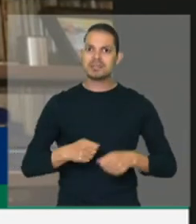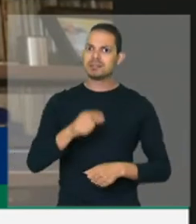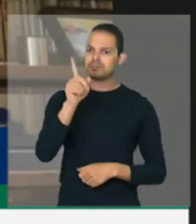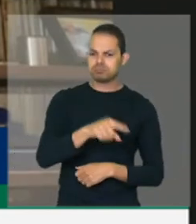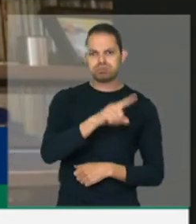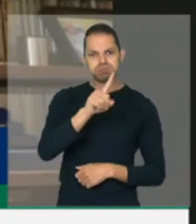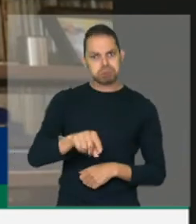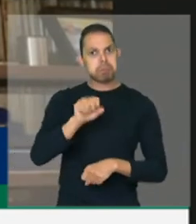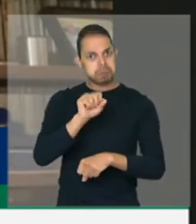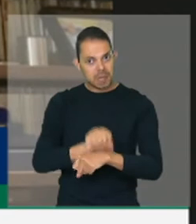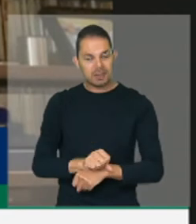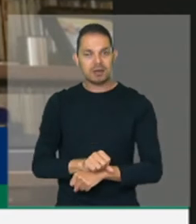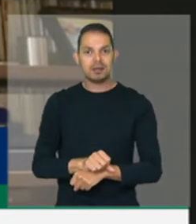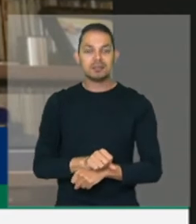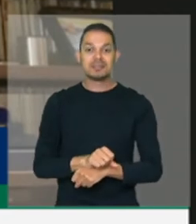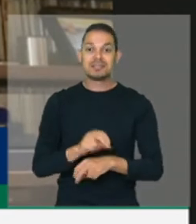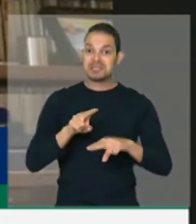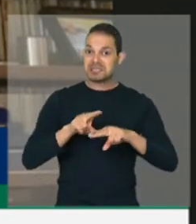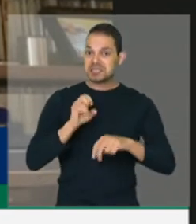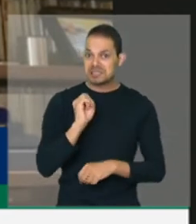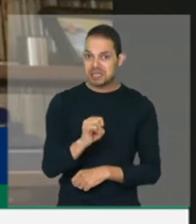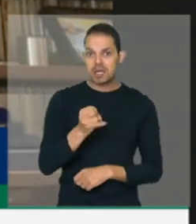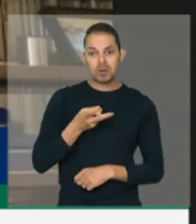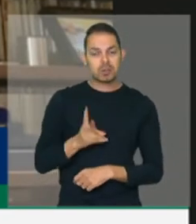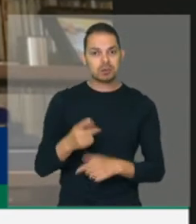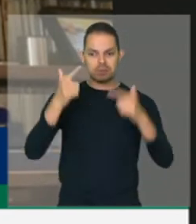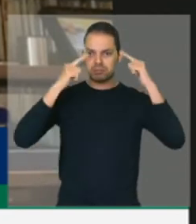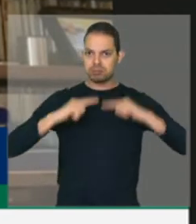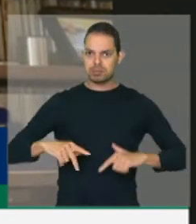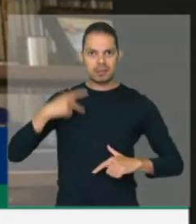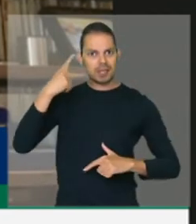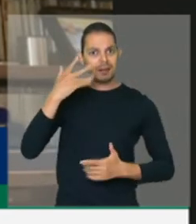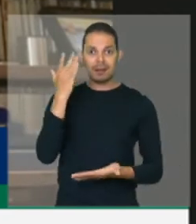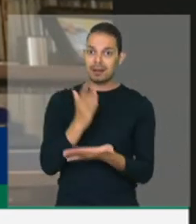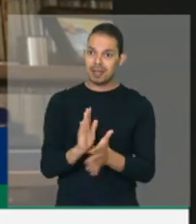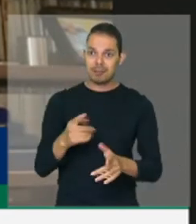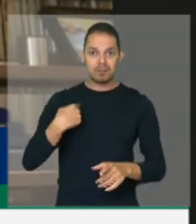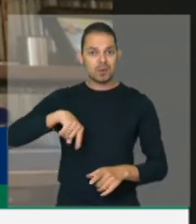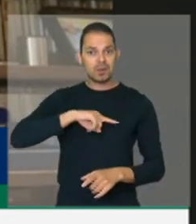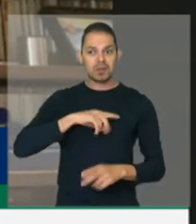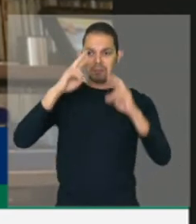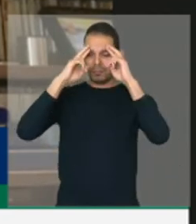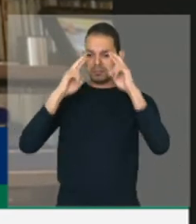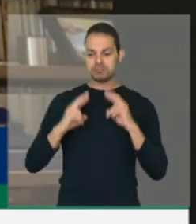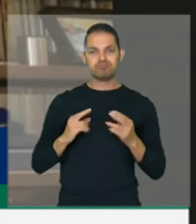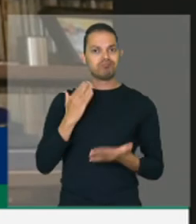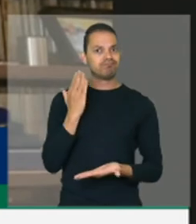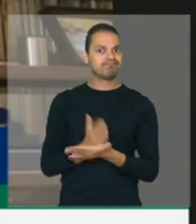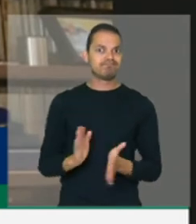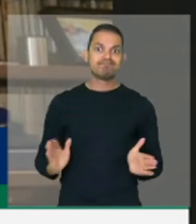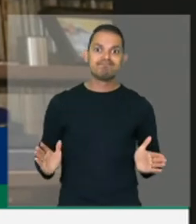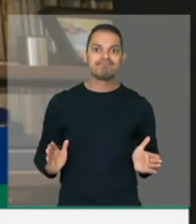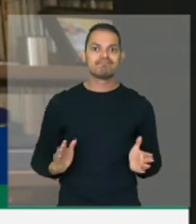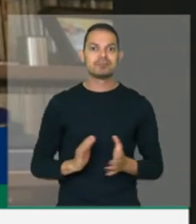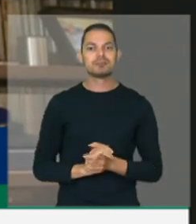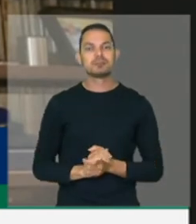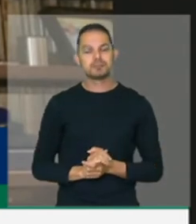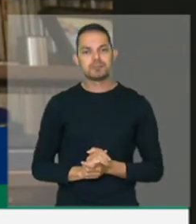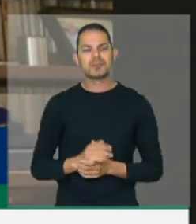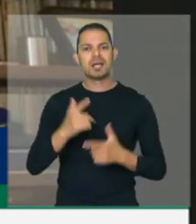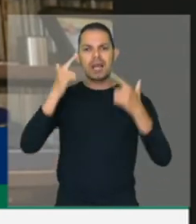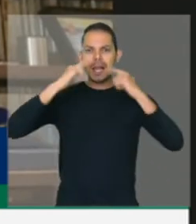coibidas, porque senão não tem nem imunidade parlamentar, porque nós não somos mais respeitados em nada. A